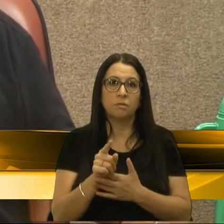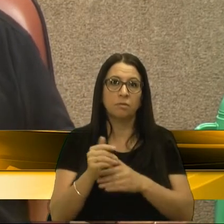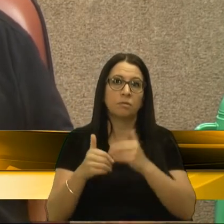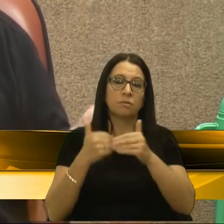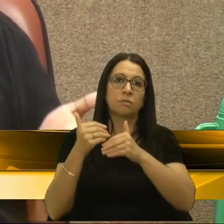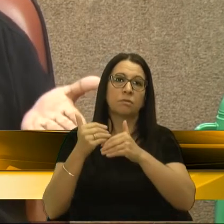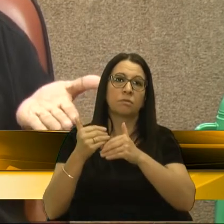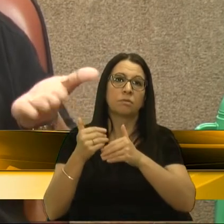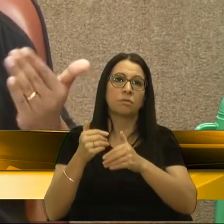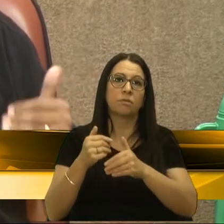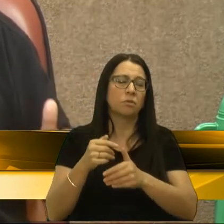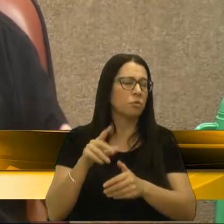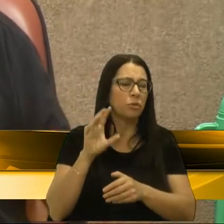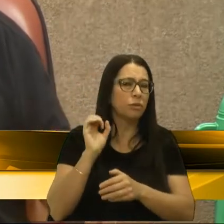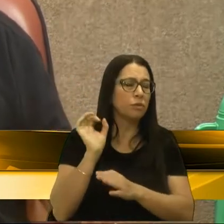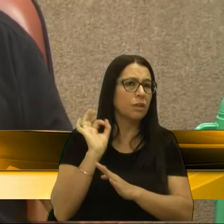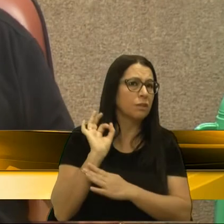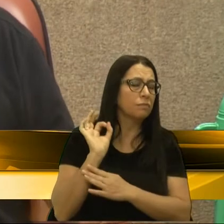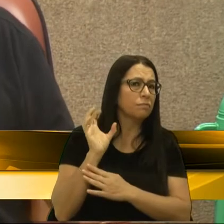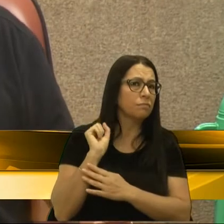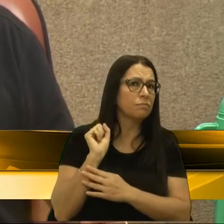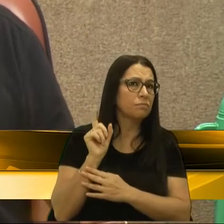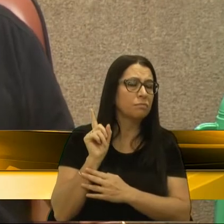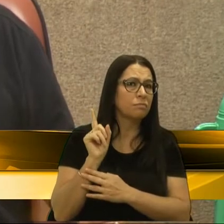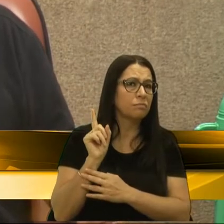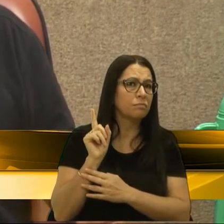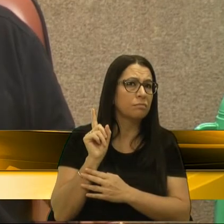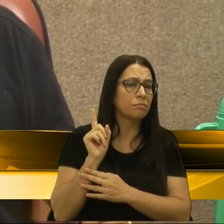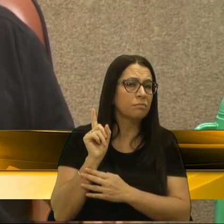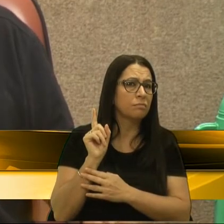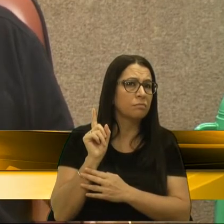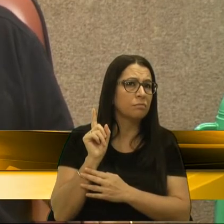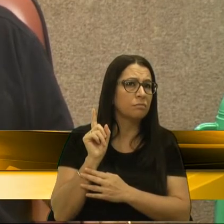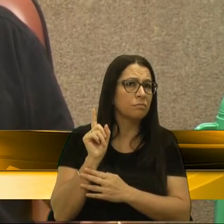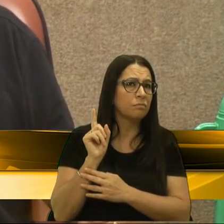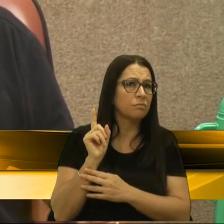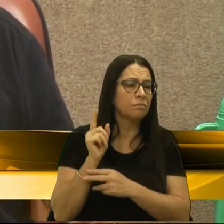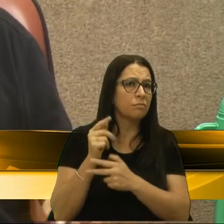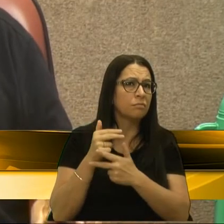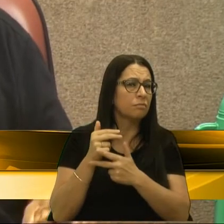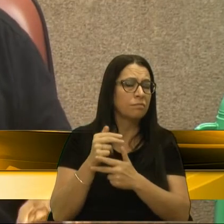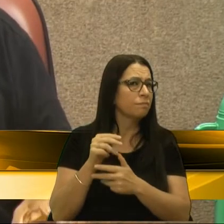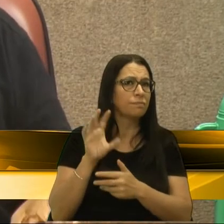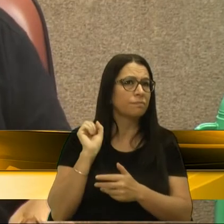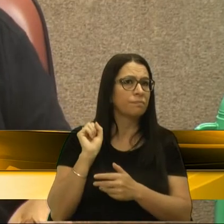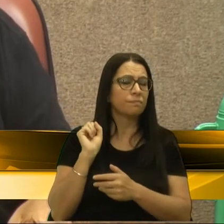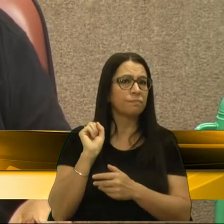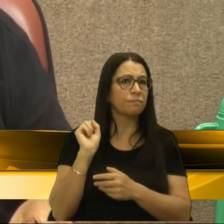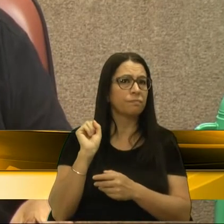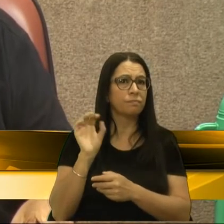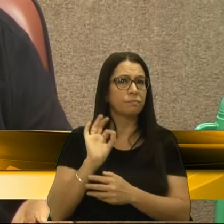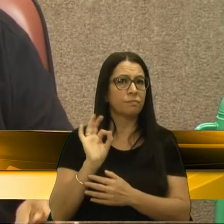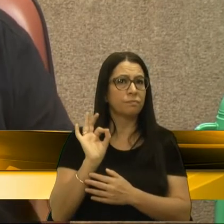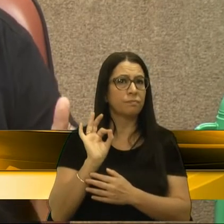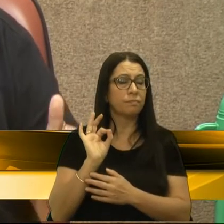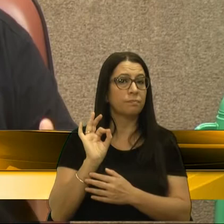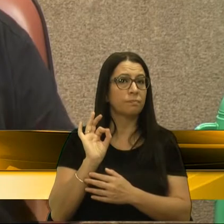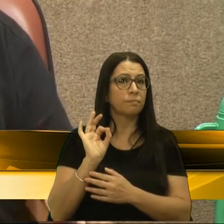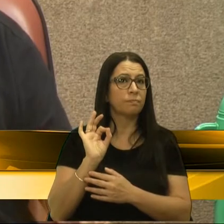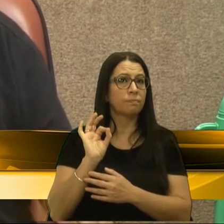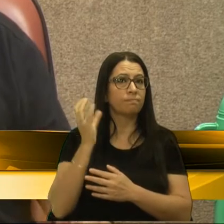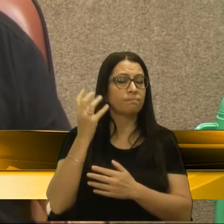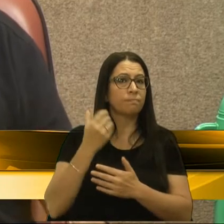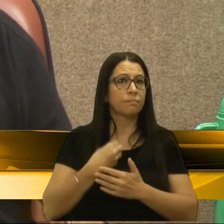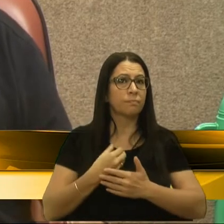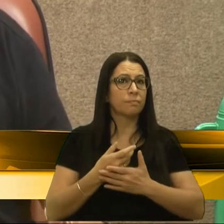da mãe, que vinha há muito tempo já doente, né? Então, são essas coisas, né, que a gente sabe que acontece na vida, e